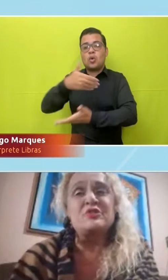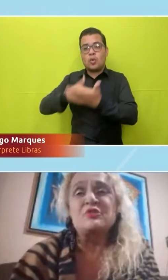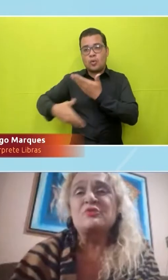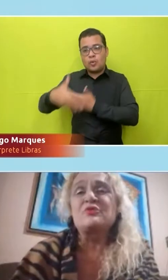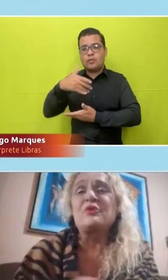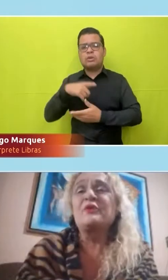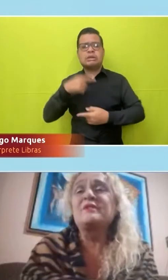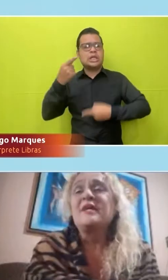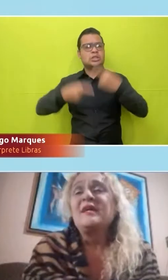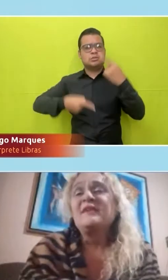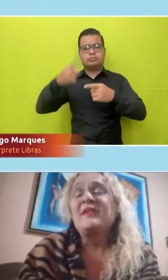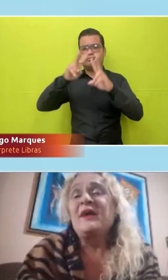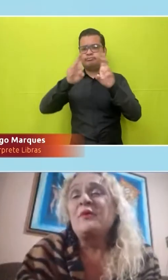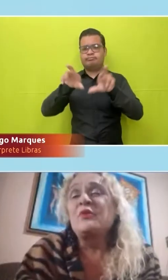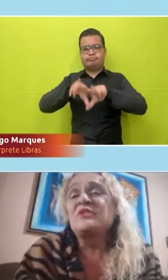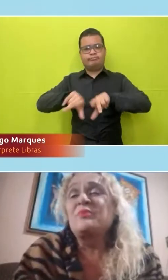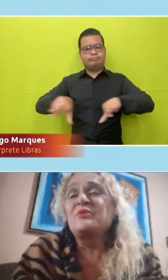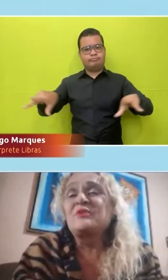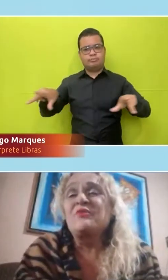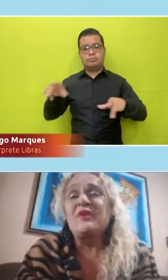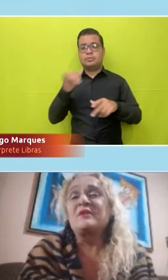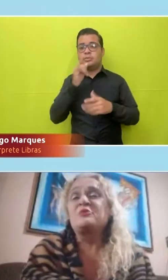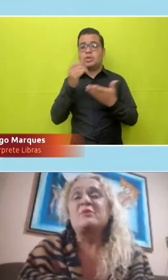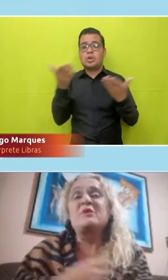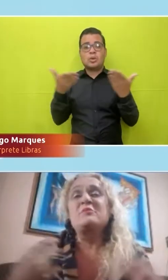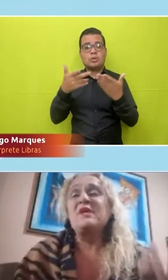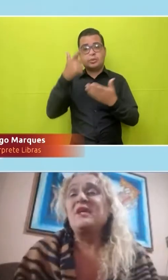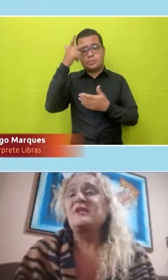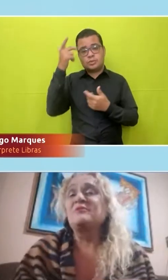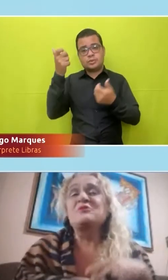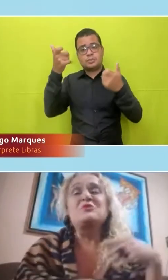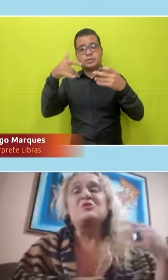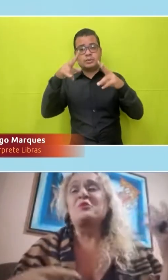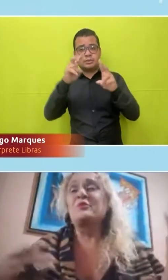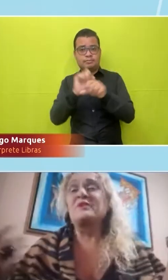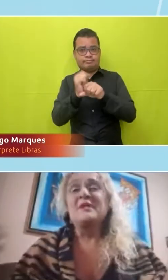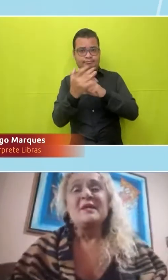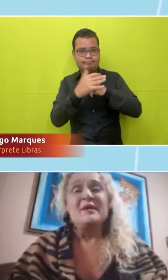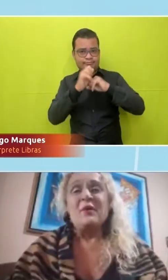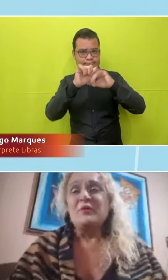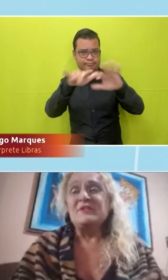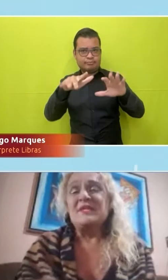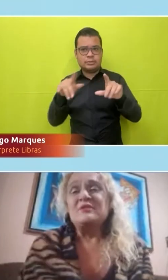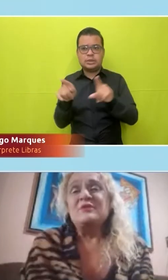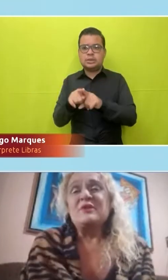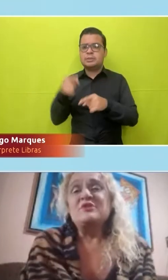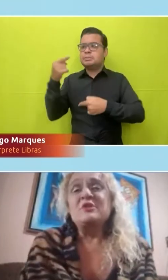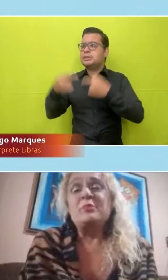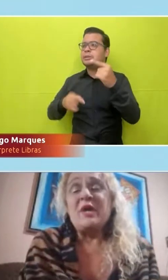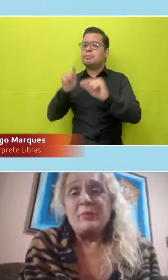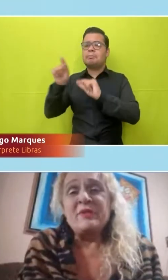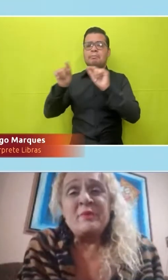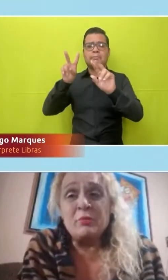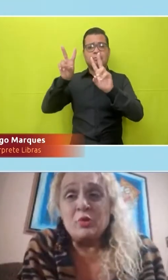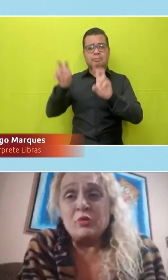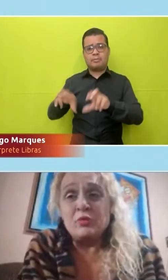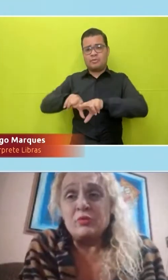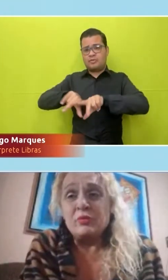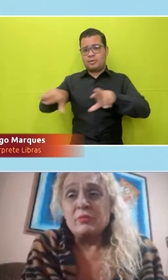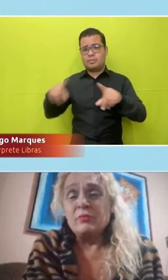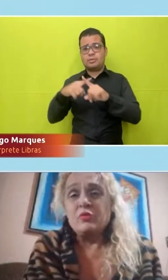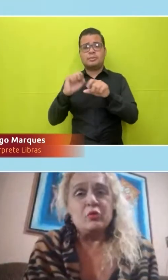outras discussões. Né? Hoje as pessoas estão falando de pandemia, estão discutindo outras questões que a gente, porque a pandemia mudou